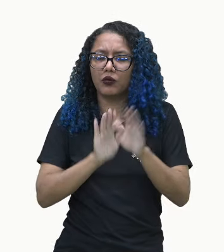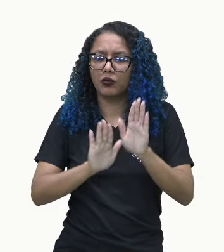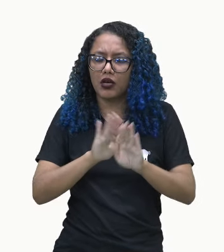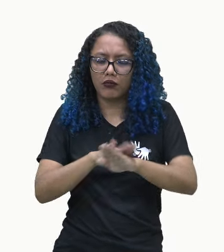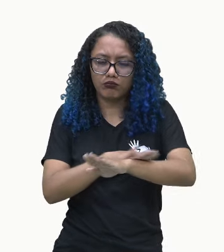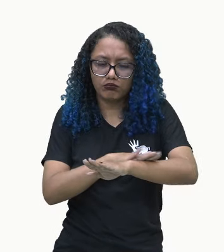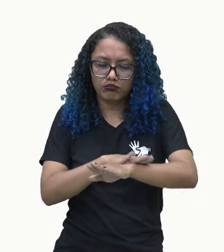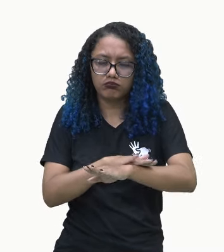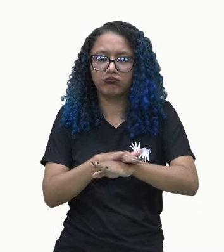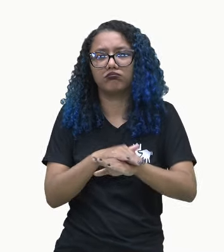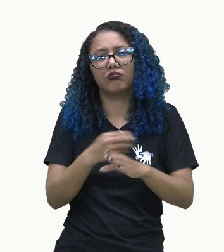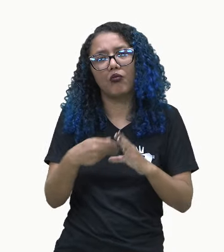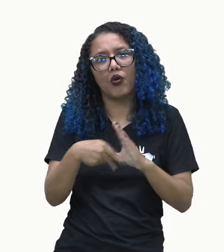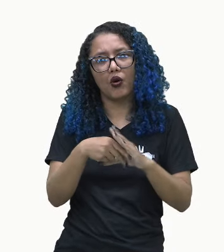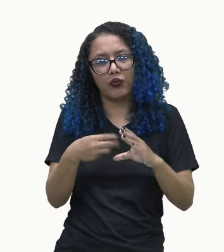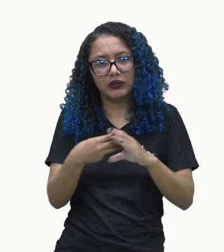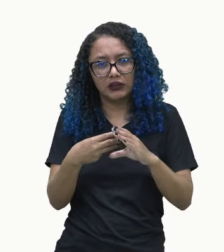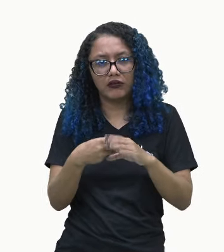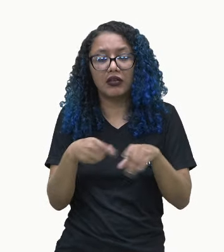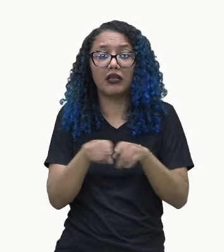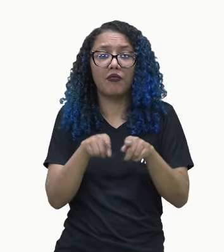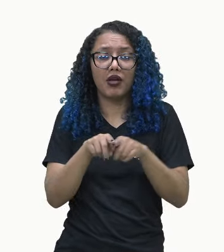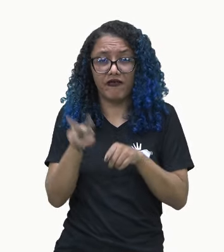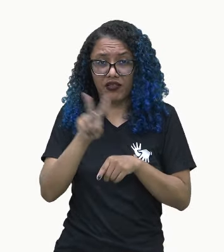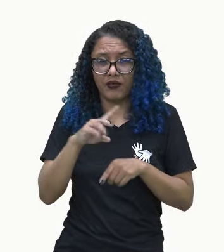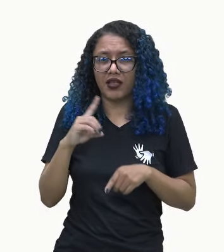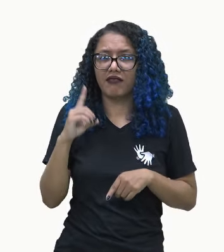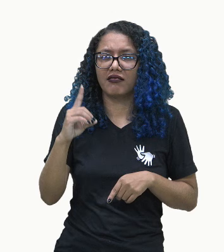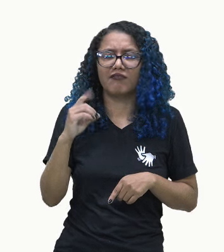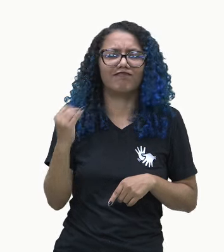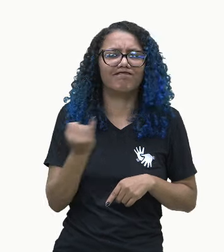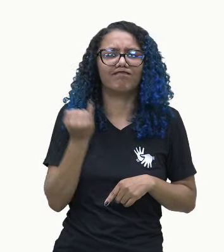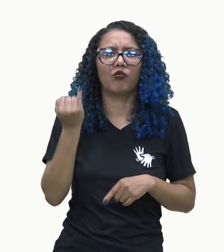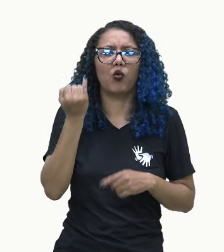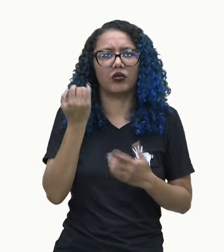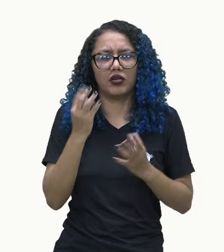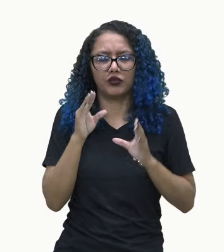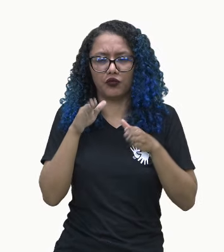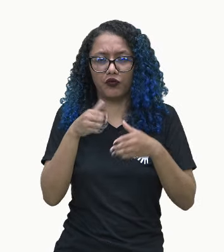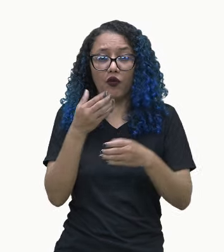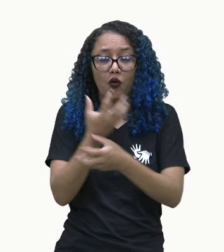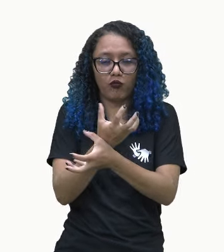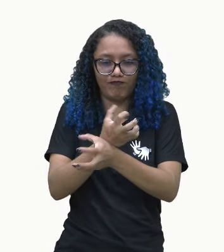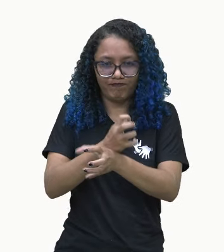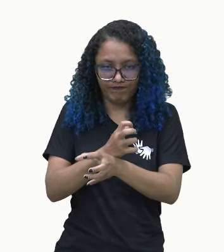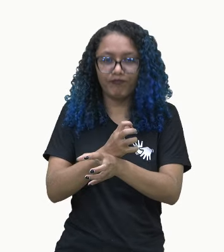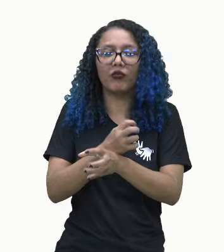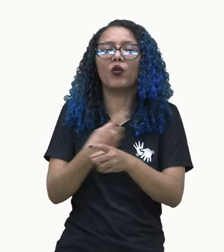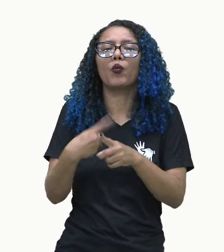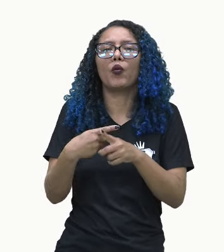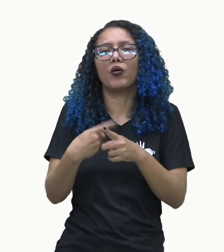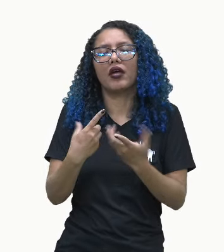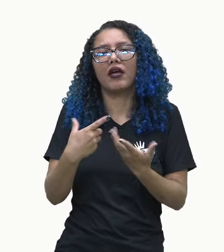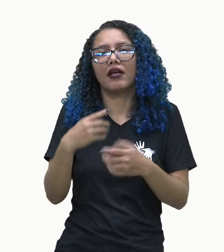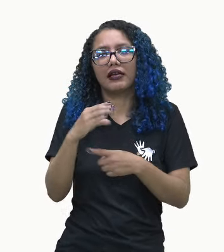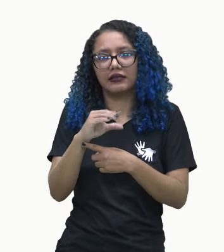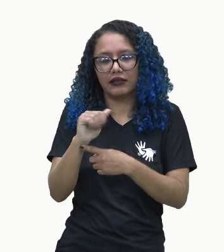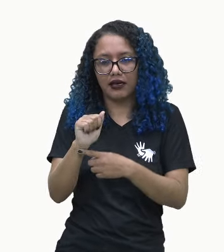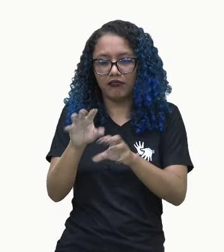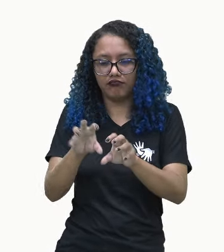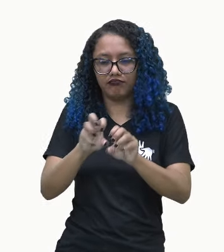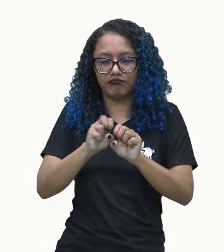Nós temos também a vitamina D, que é essencial para a saúde dos ossos, pois ajuda na absorção de cálcio,